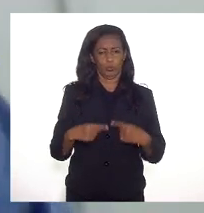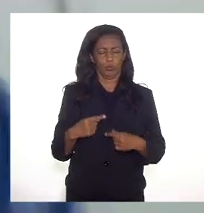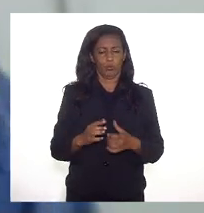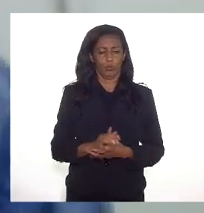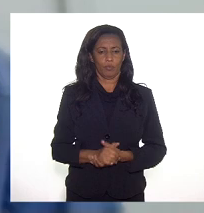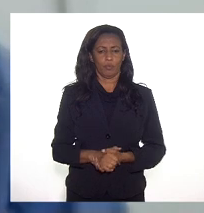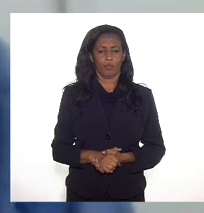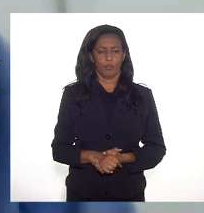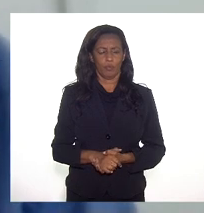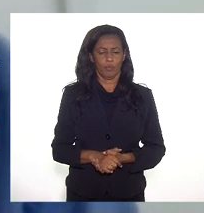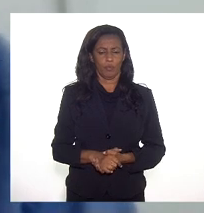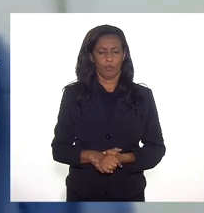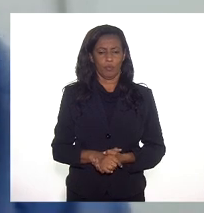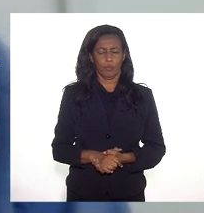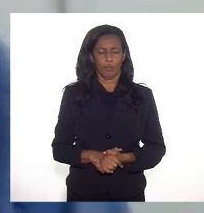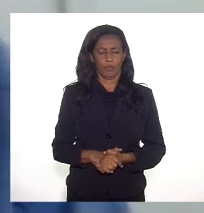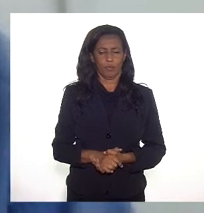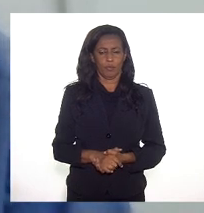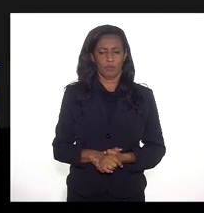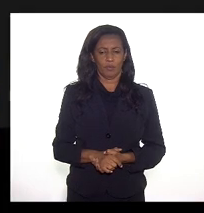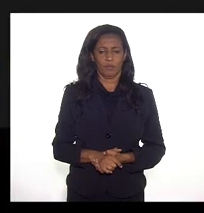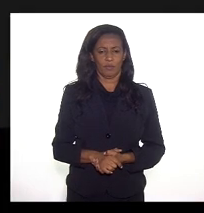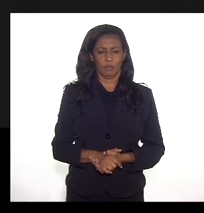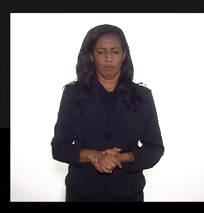Só um minutinho, quer fechar a porta aqui?